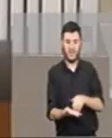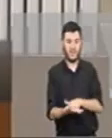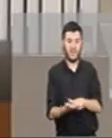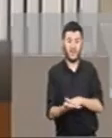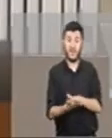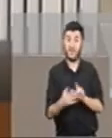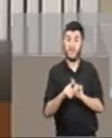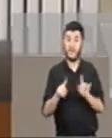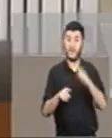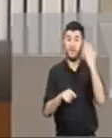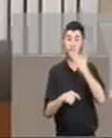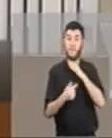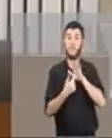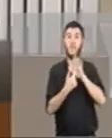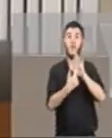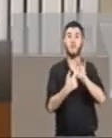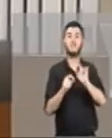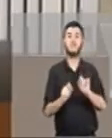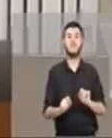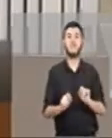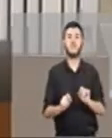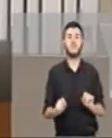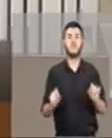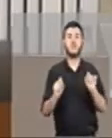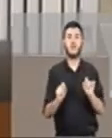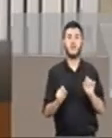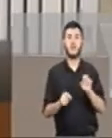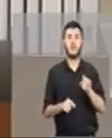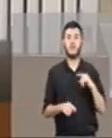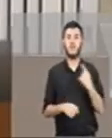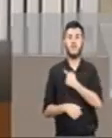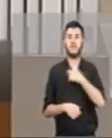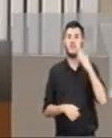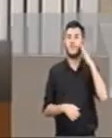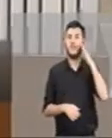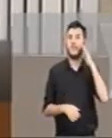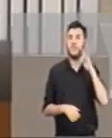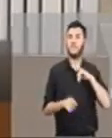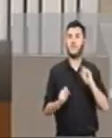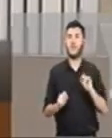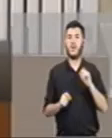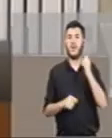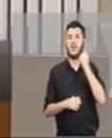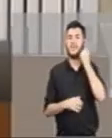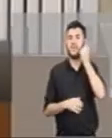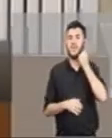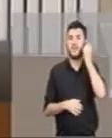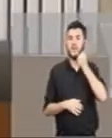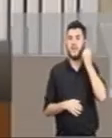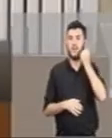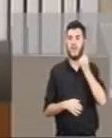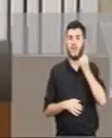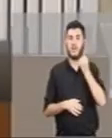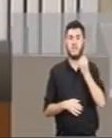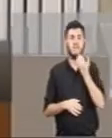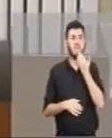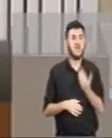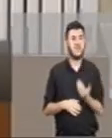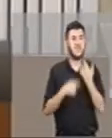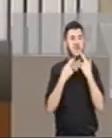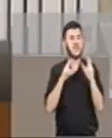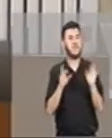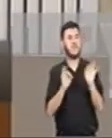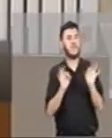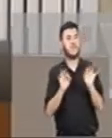nós não entendemos que não há os parlamentares envolvidos pedindo a reclamação, mas o